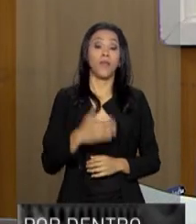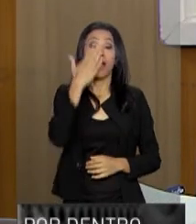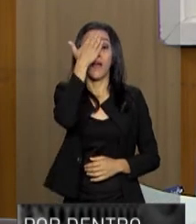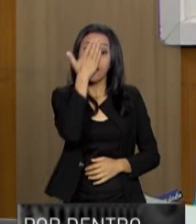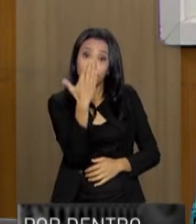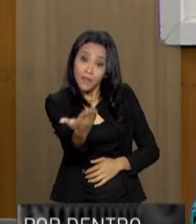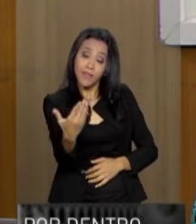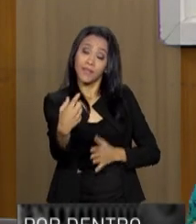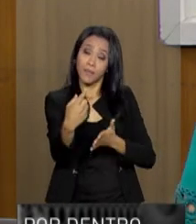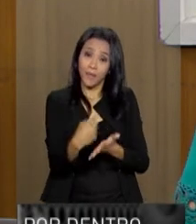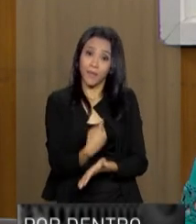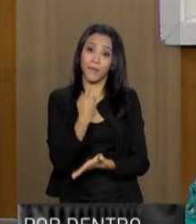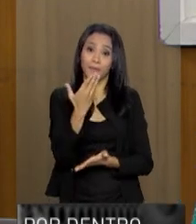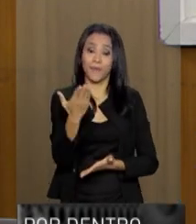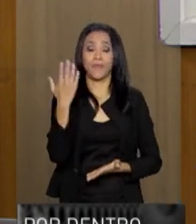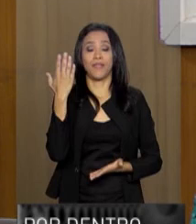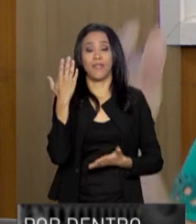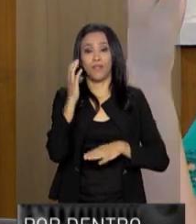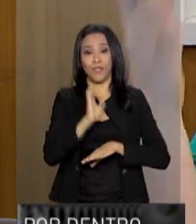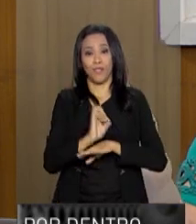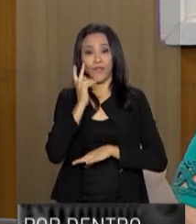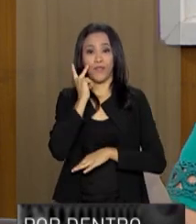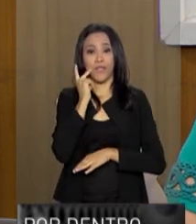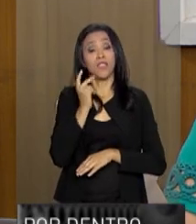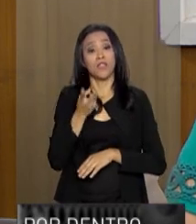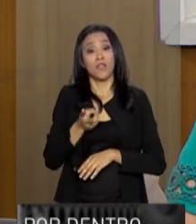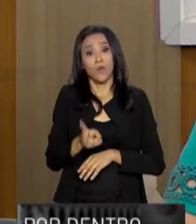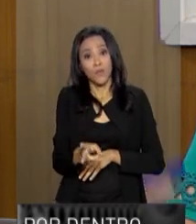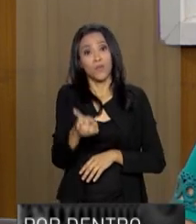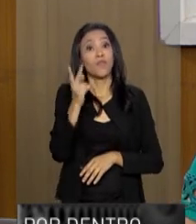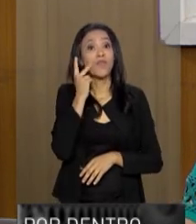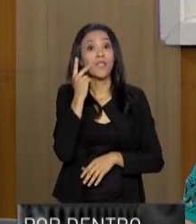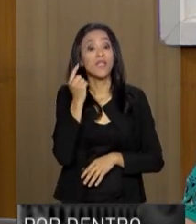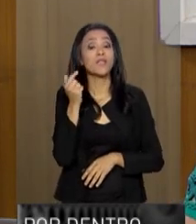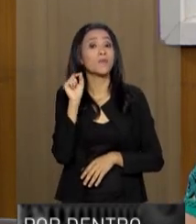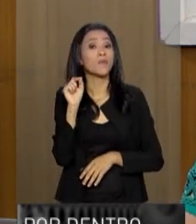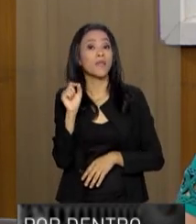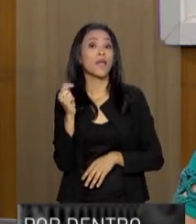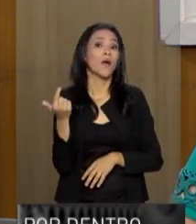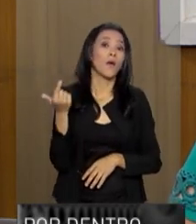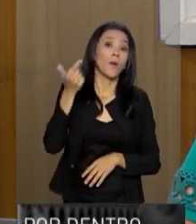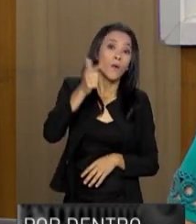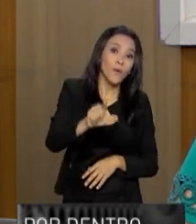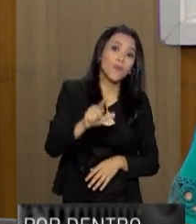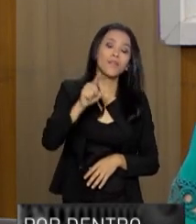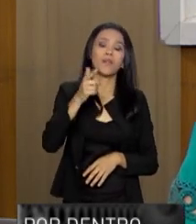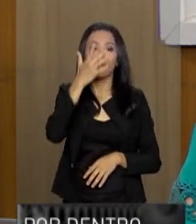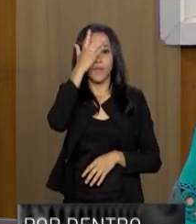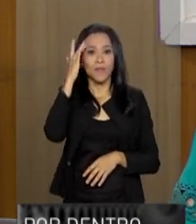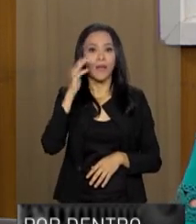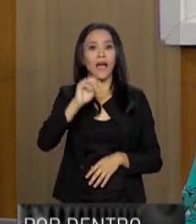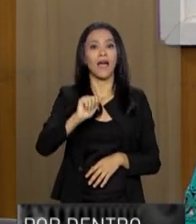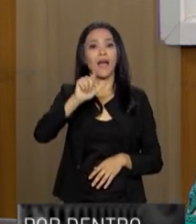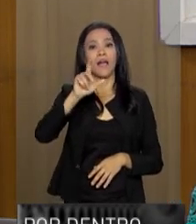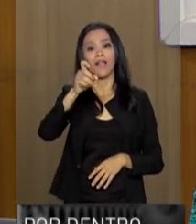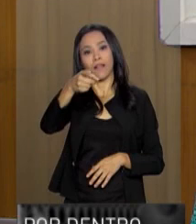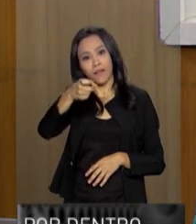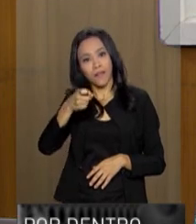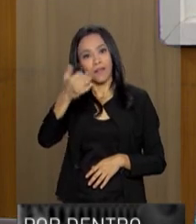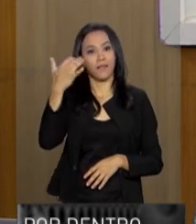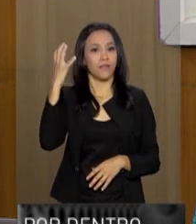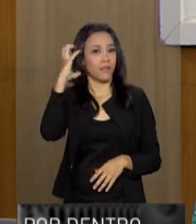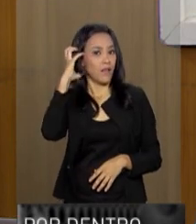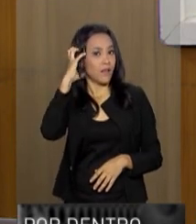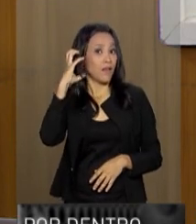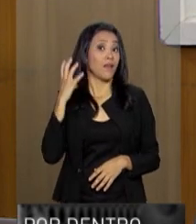rádio fm dom bosco de fortaleza no ceará ea gente continua em fortaleza agora a gente vai conversar com alex mineiro da rádio verdes mares 810